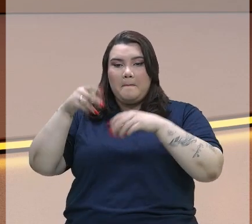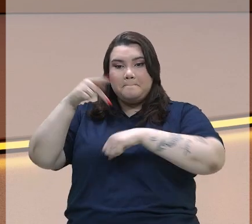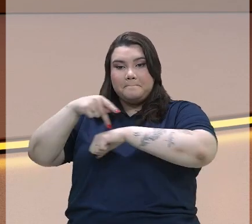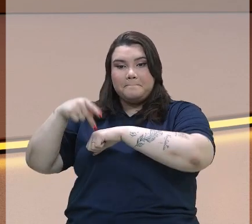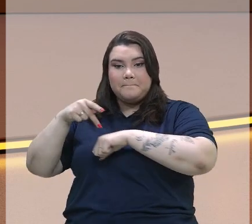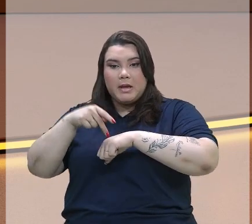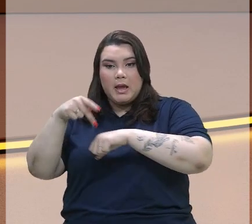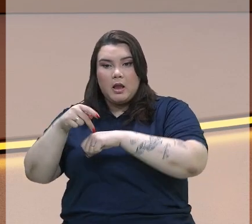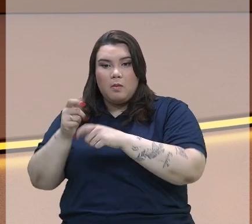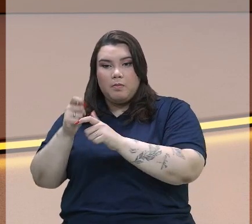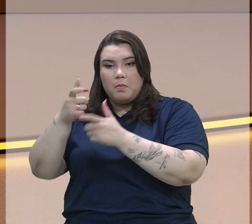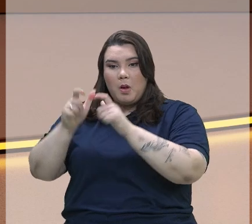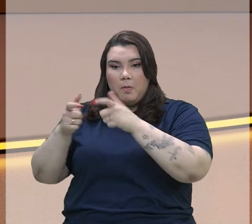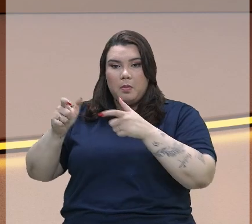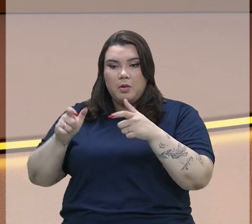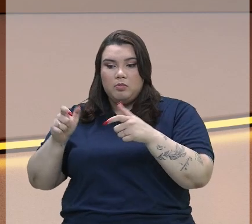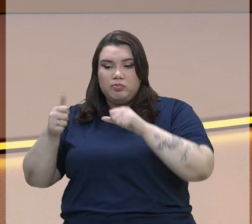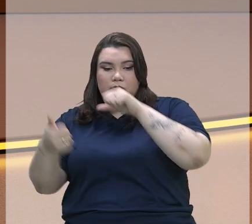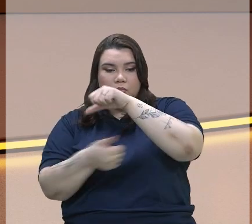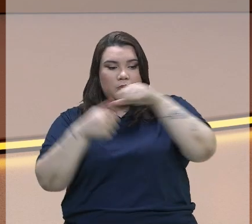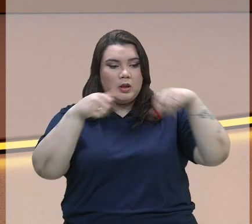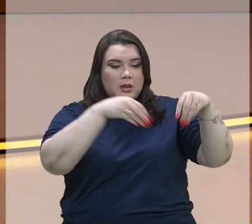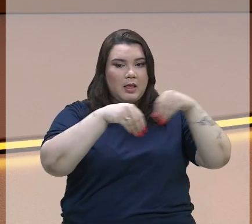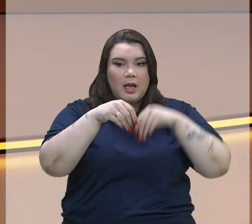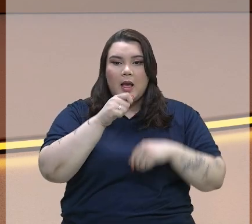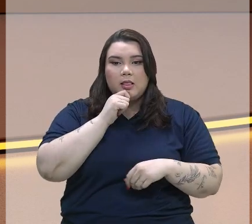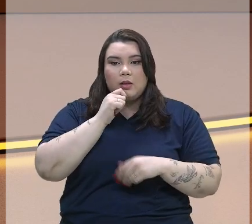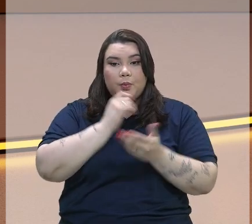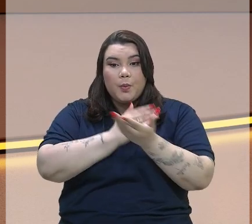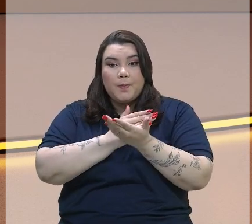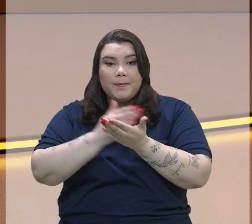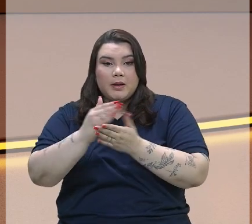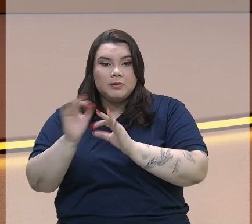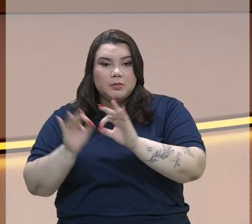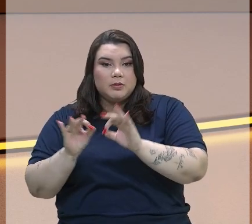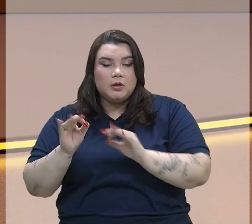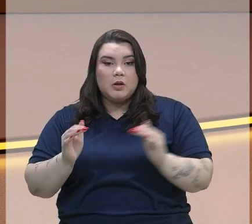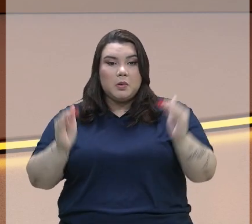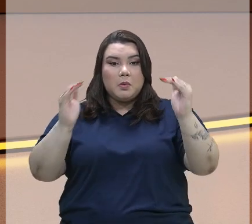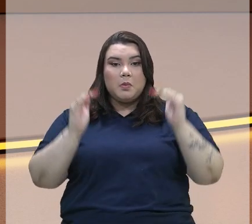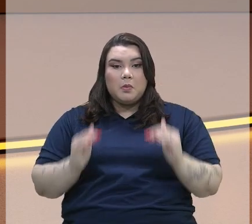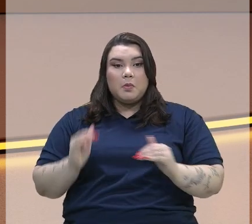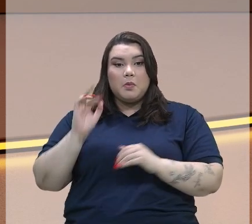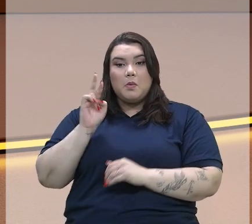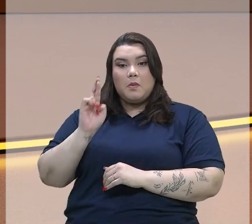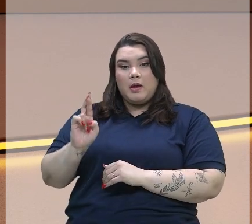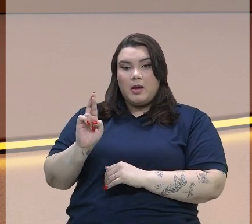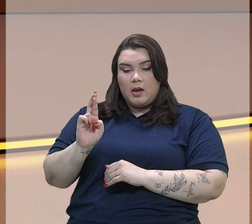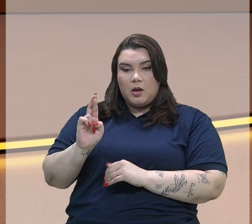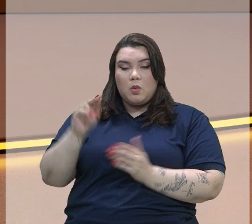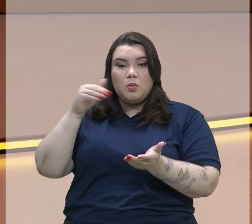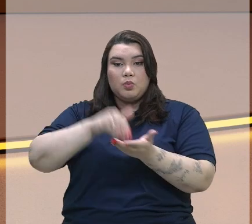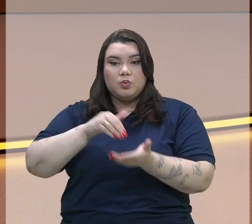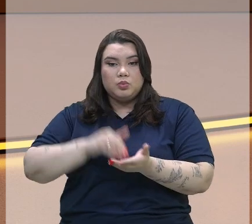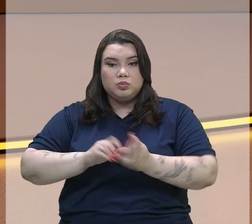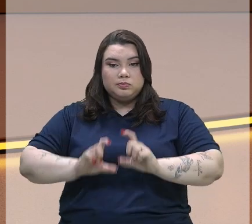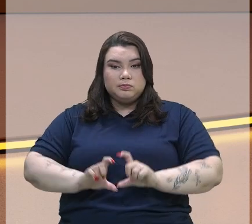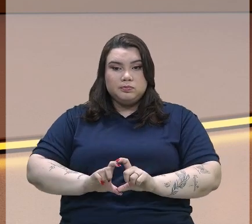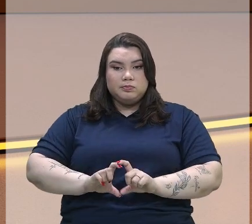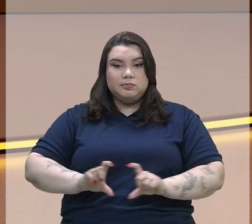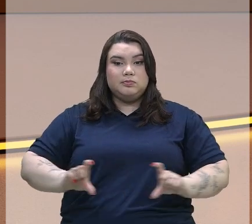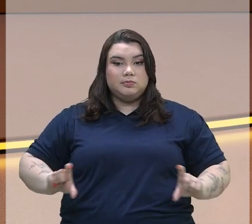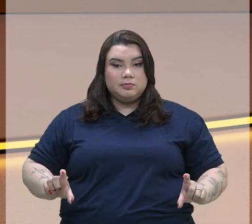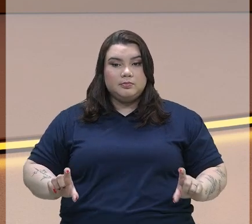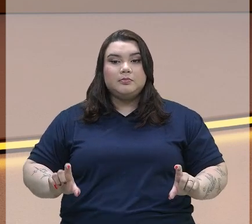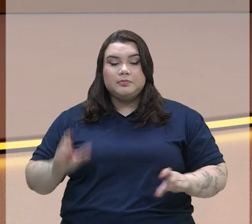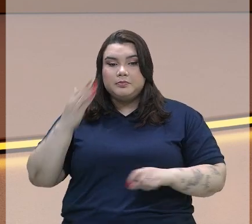está passando ainda por esse processo, certo? E a gente tem o horizonte R aqui embaixo. No horizonte R,